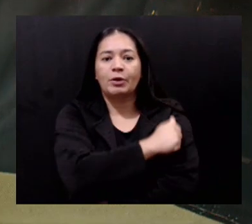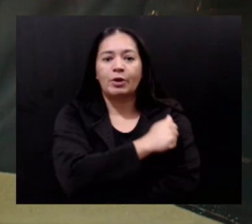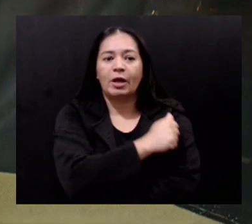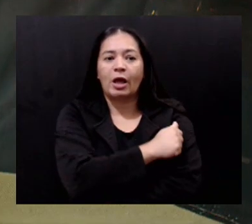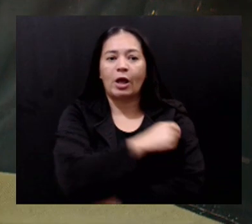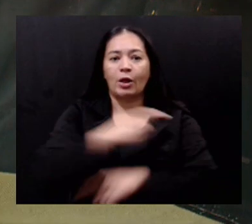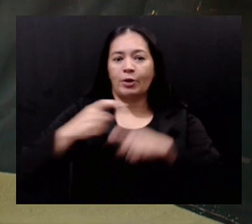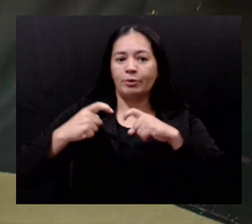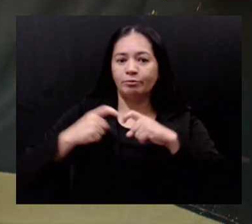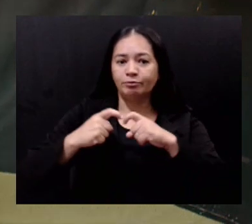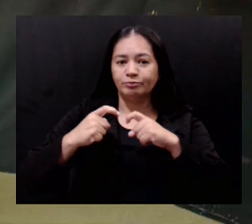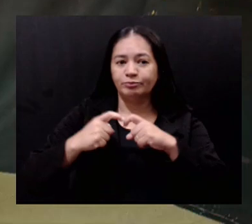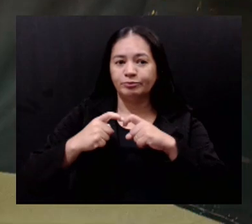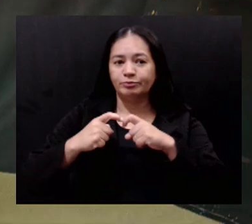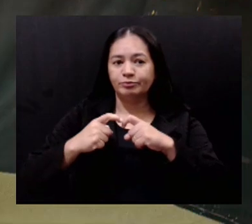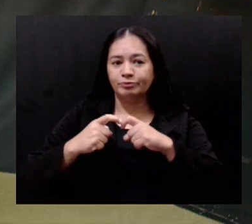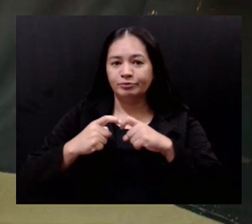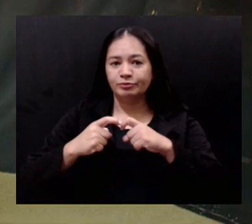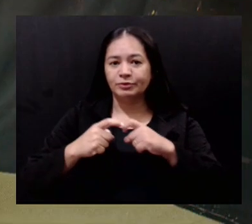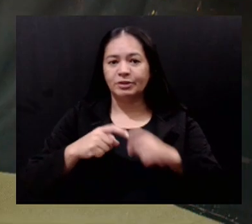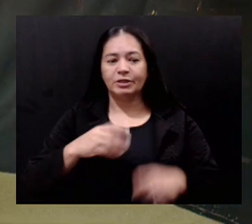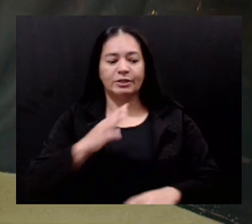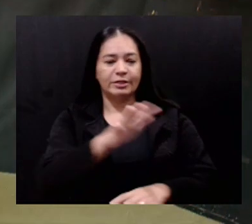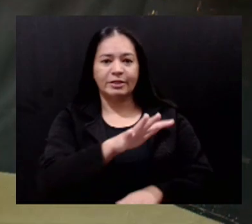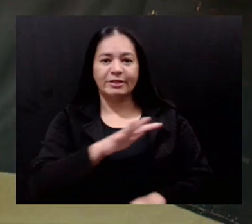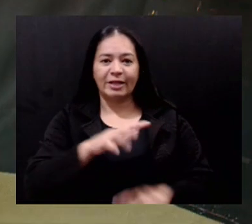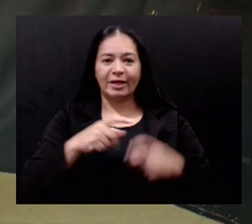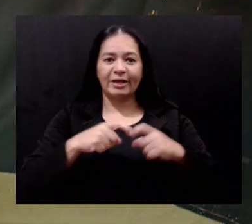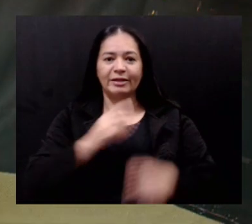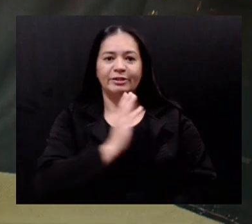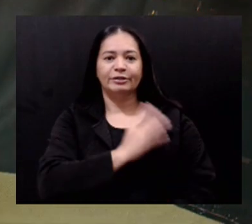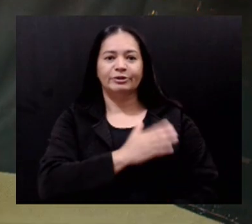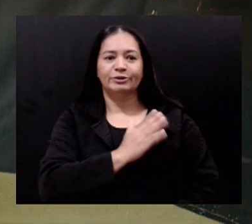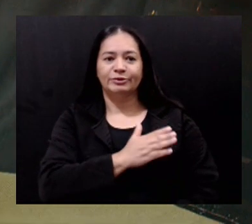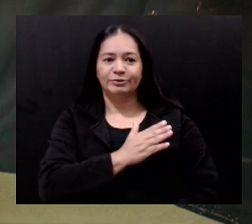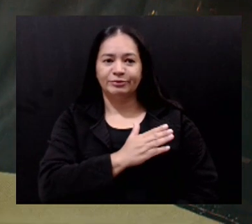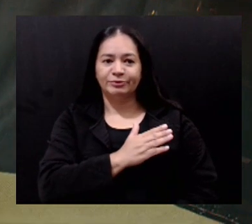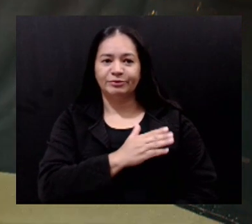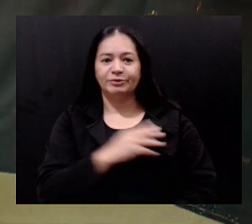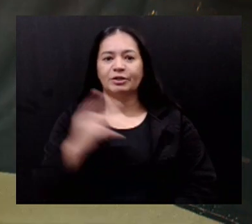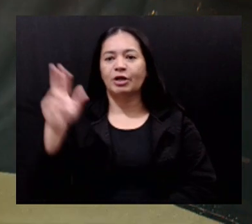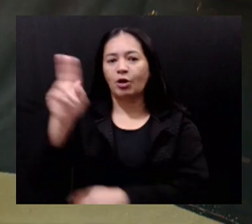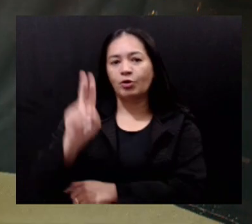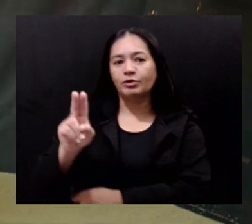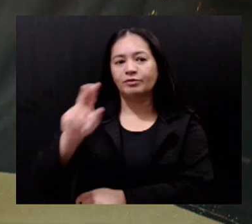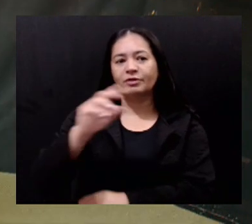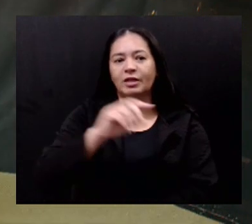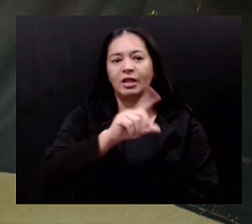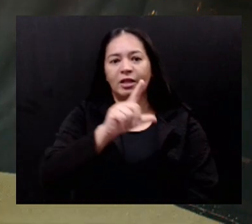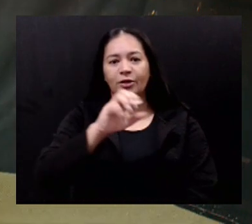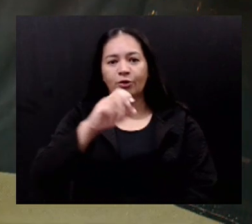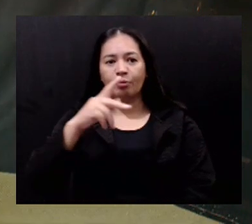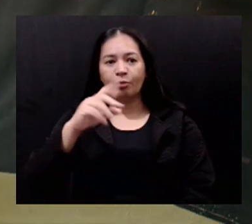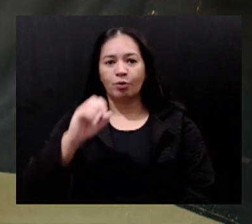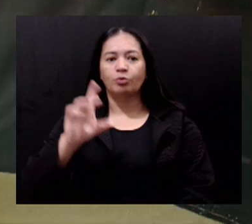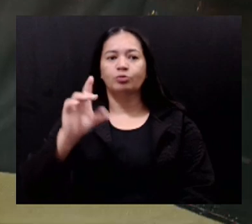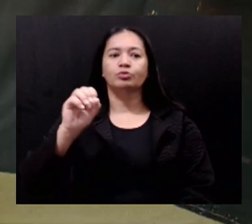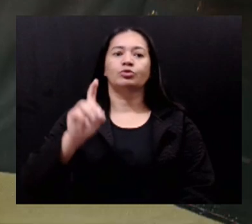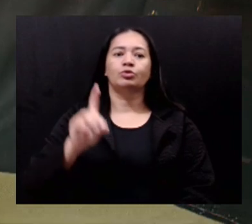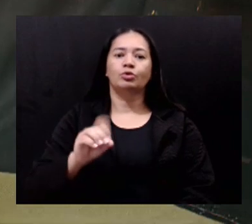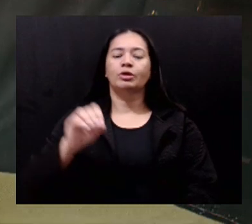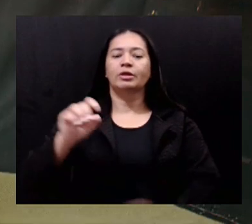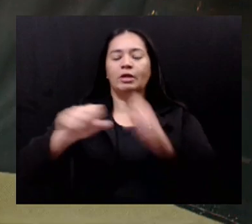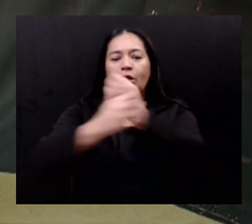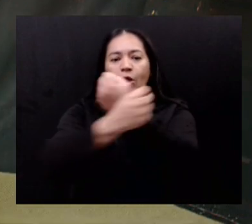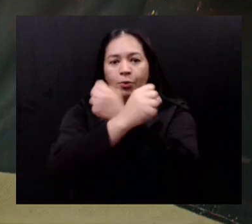Ligas de Cardiologia das universidades São Leopoldo Mandique, PUC Campinas e Unicamp. Para as crianças, a INDEC fará